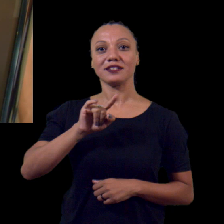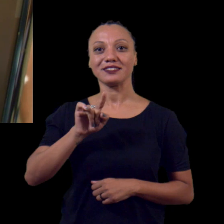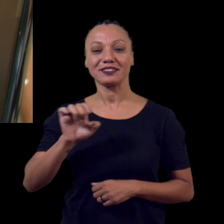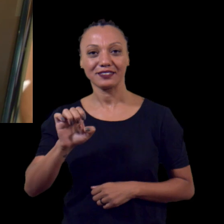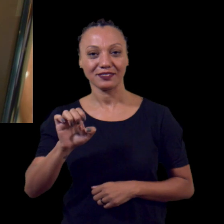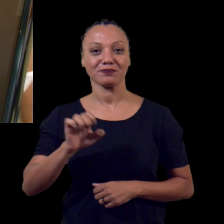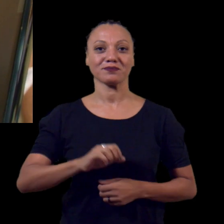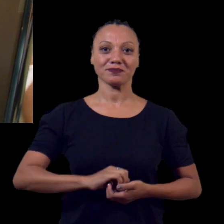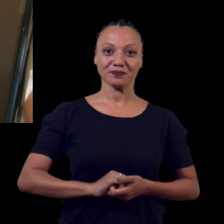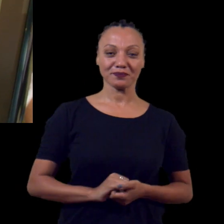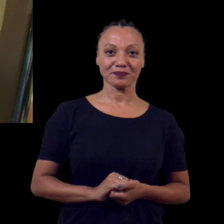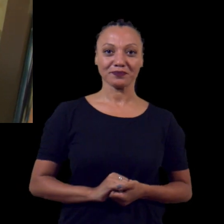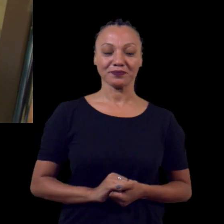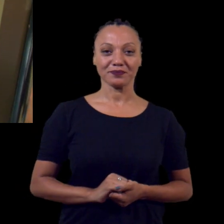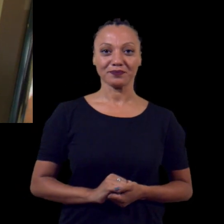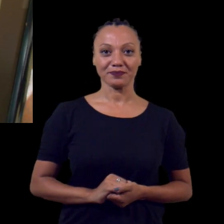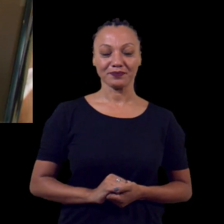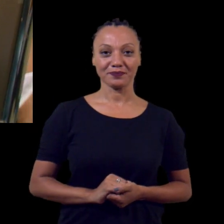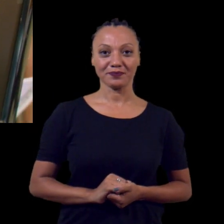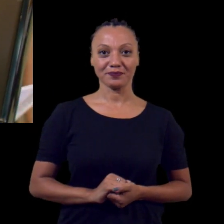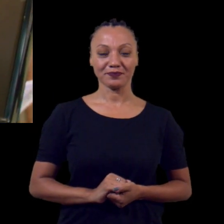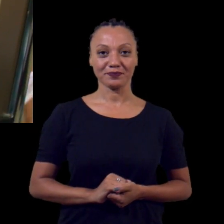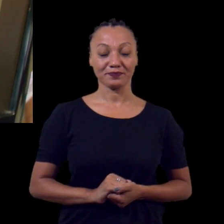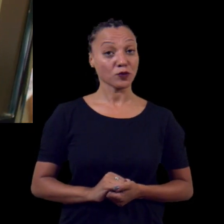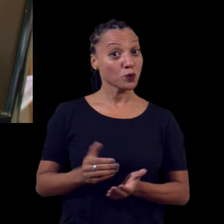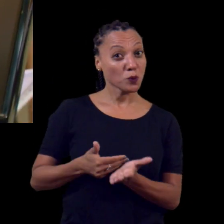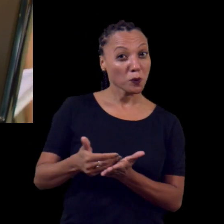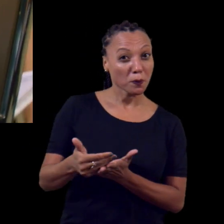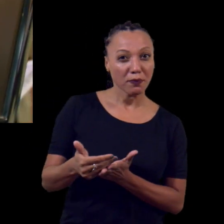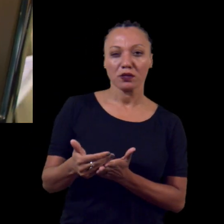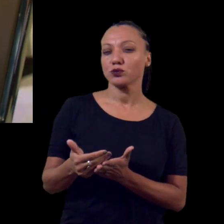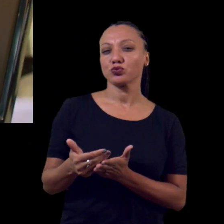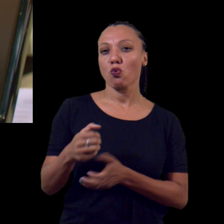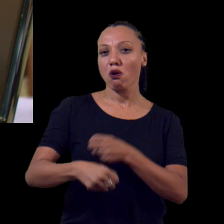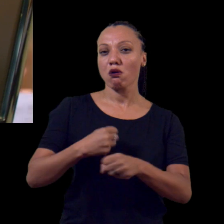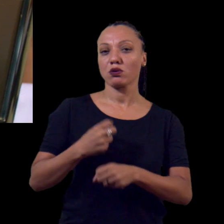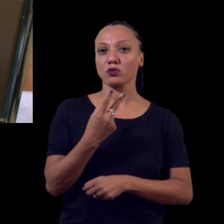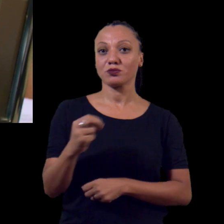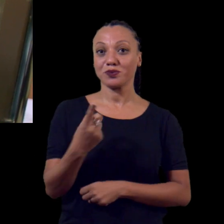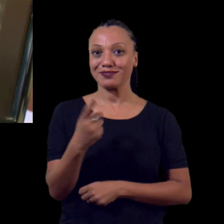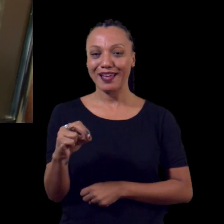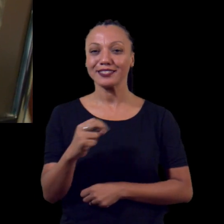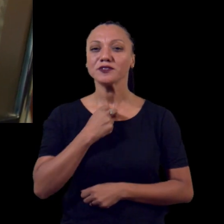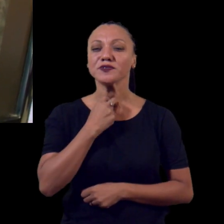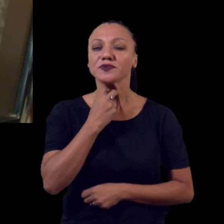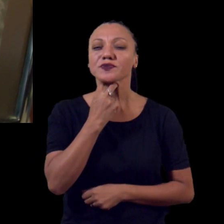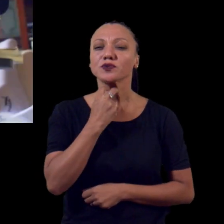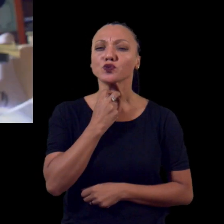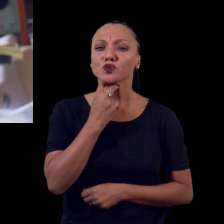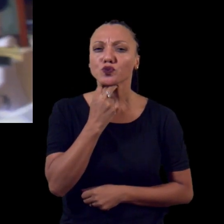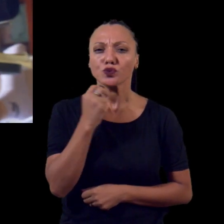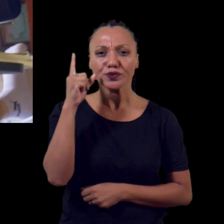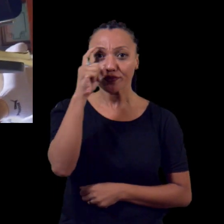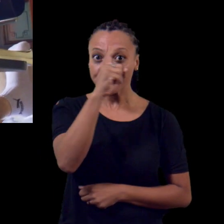No início de 2010 passou a ser visível que minha fala saía com dificuldade e, no final daquele ano, não consegui andar